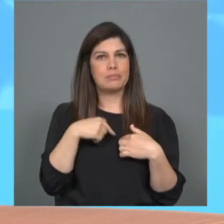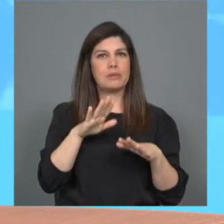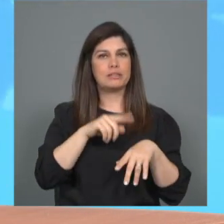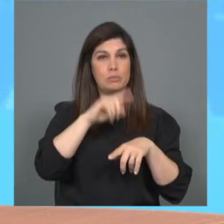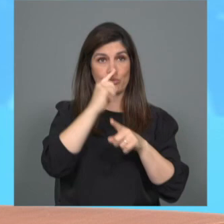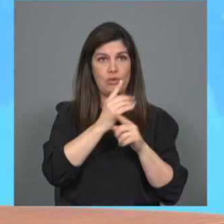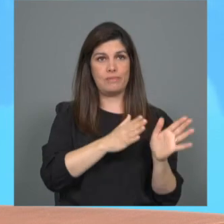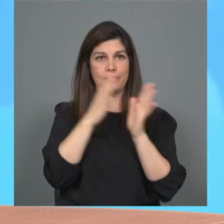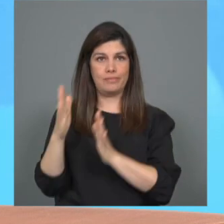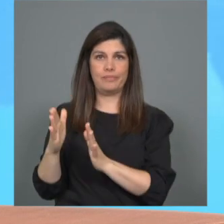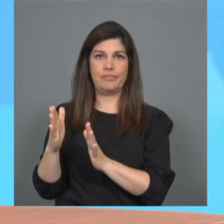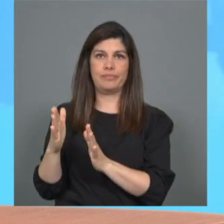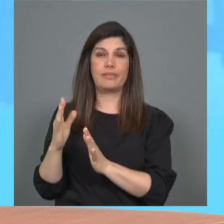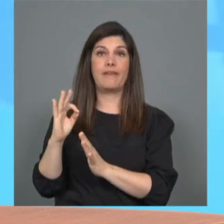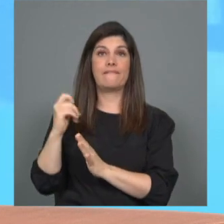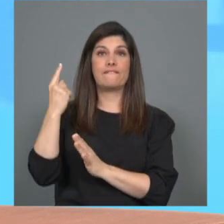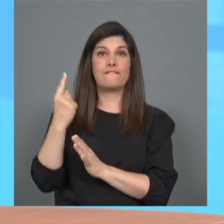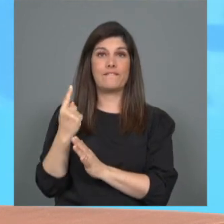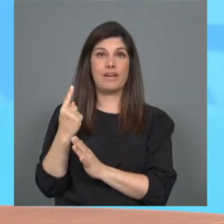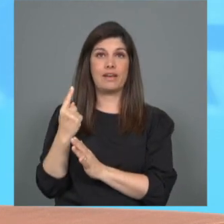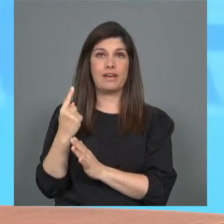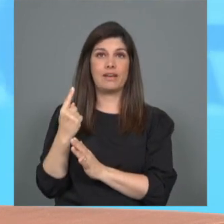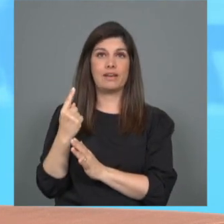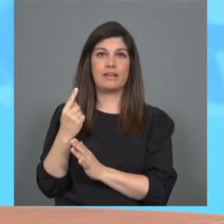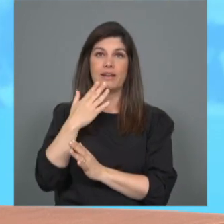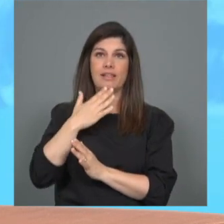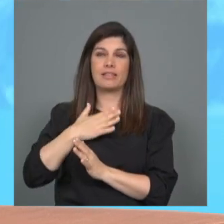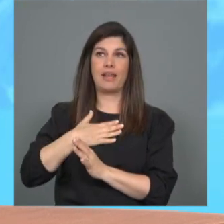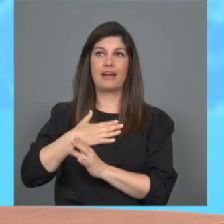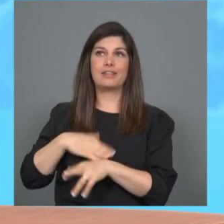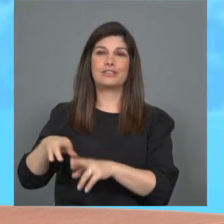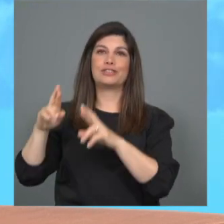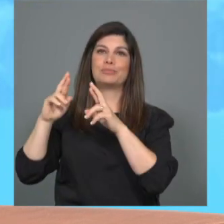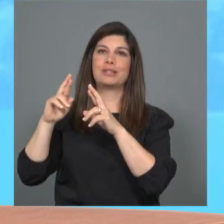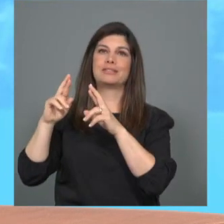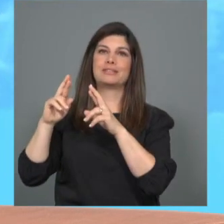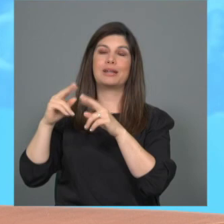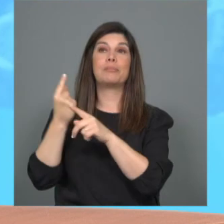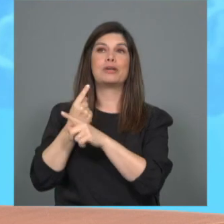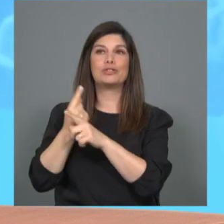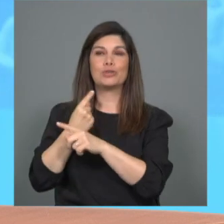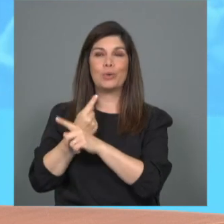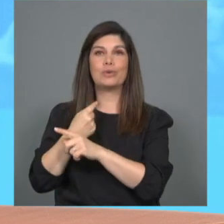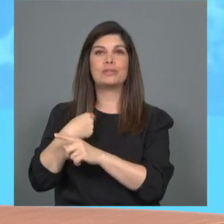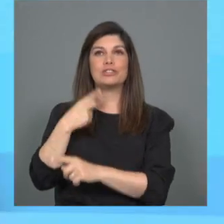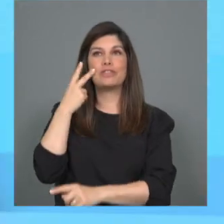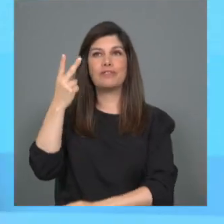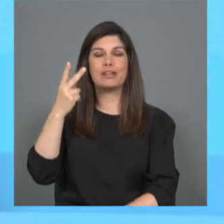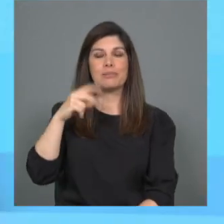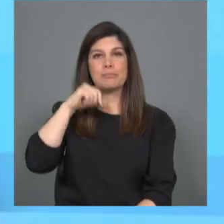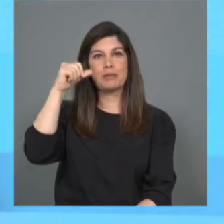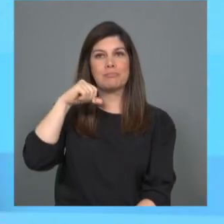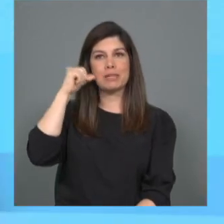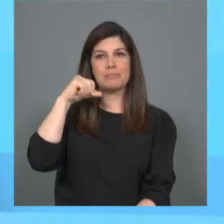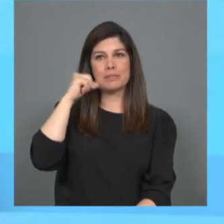tempo, a fé também nos conduz à esperança para tudo aquilo que a gente ainda não viu. E